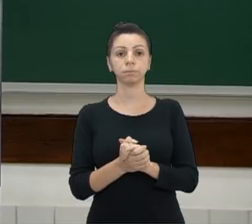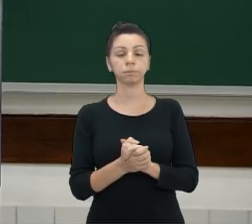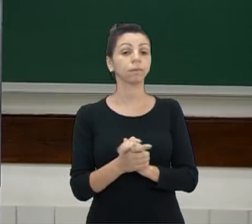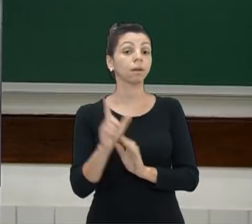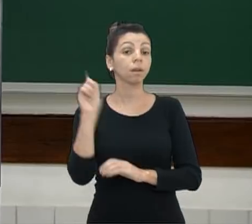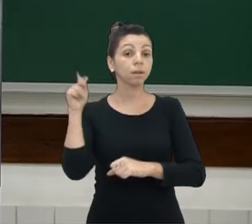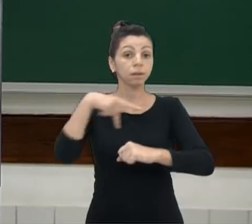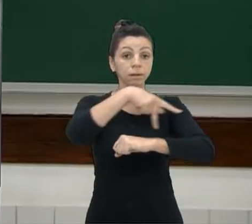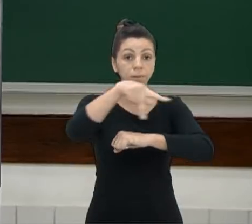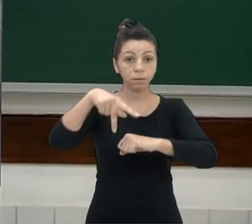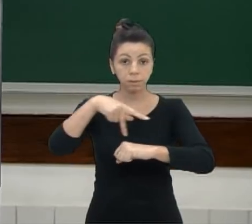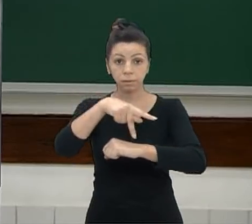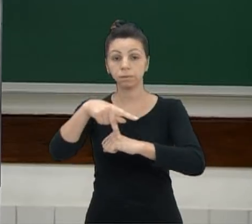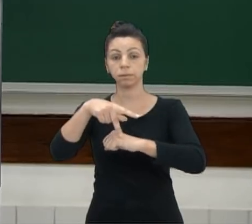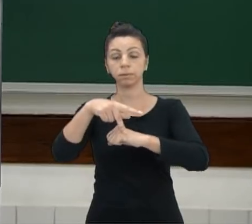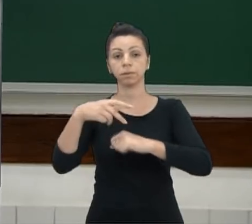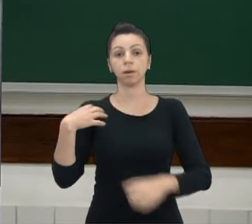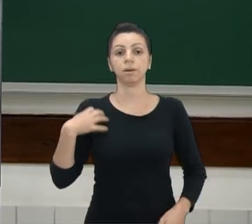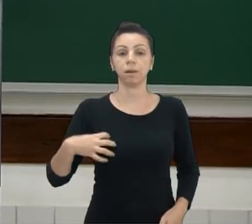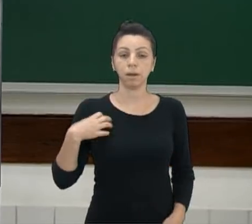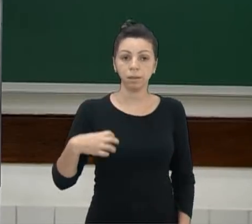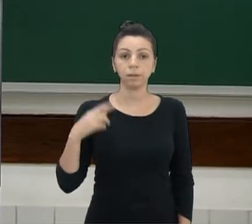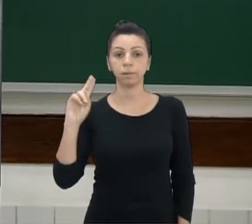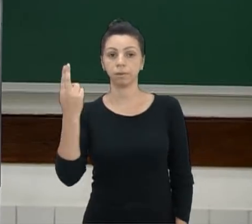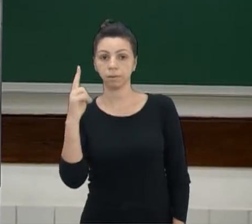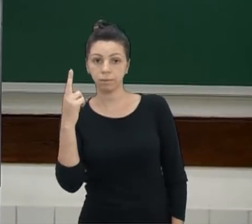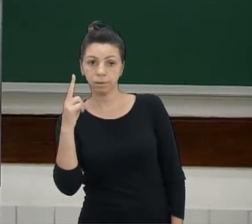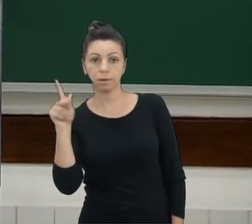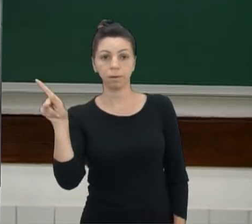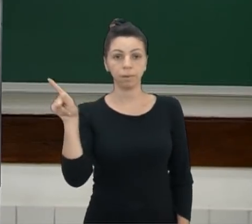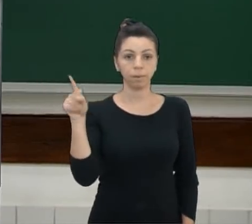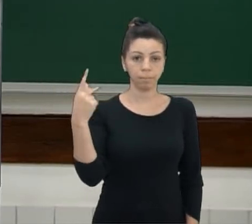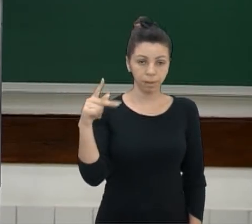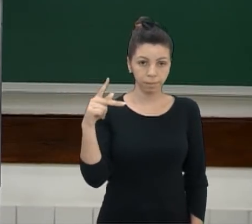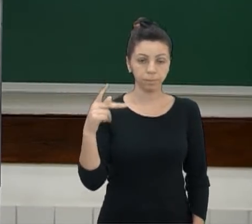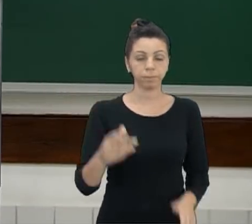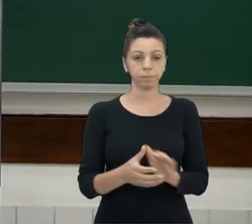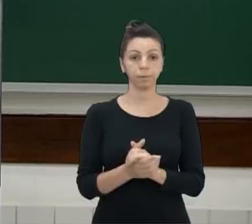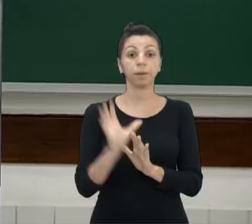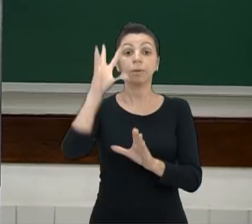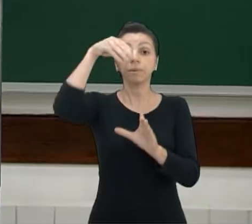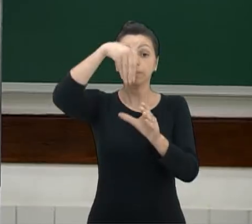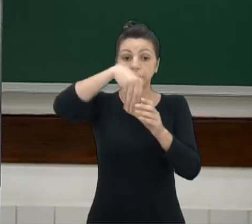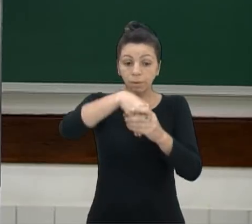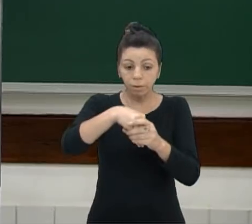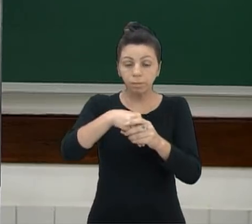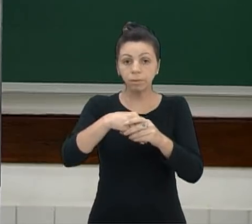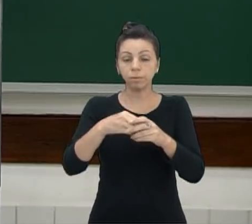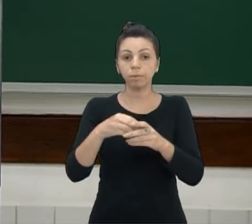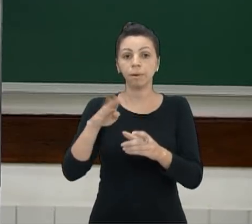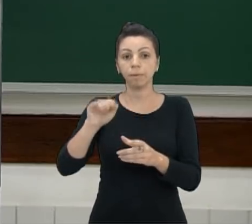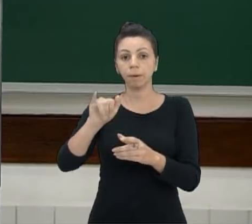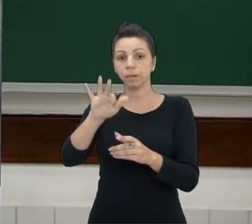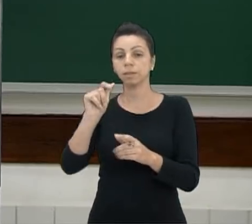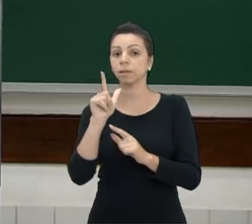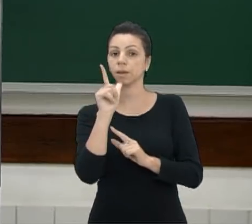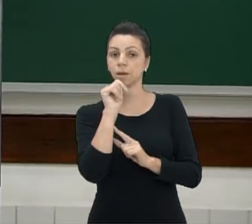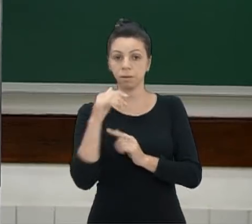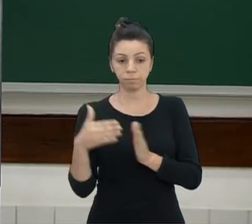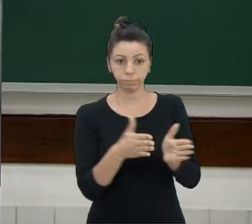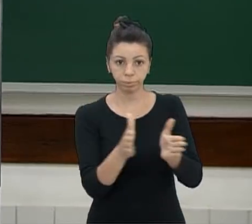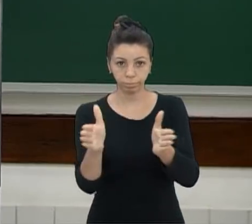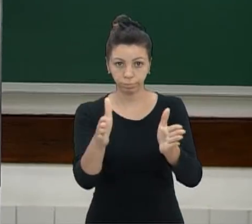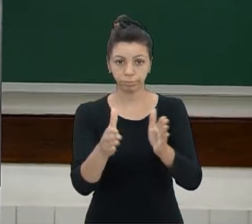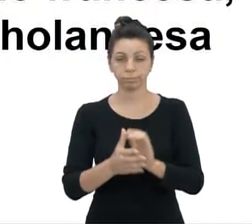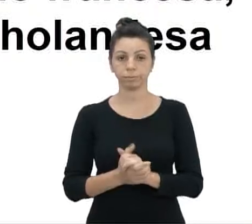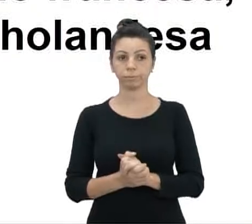estes países ali, Argentina, Uruguai e Paraguai, estão inseridos dentro dessa bacia hidrográfica.